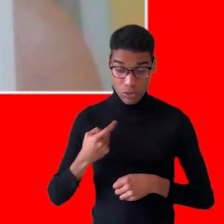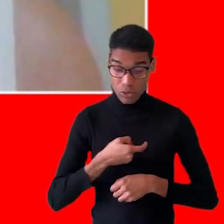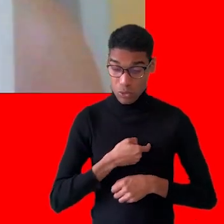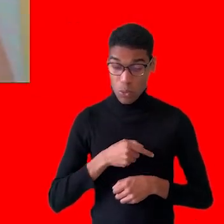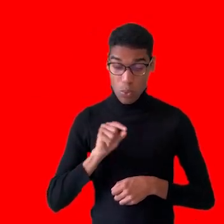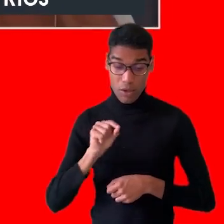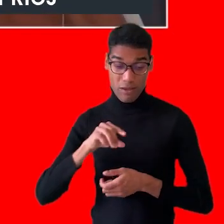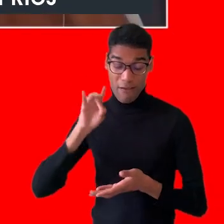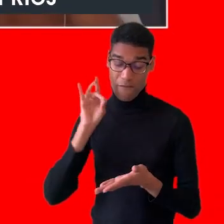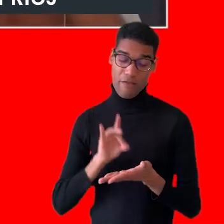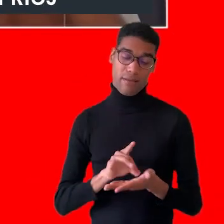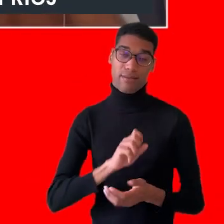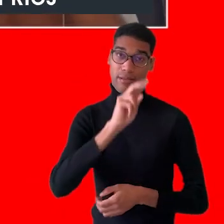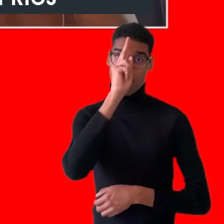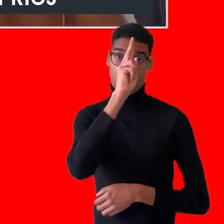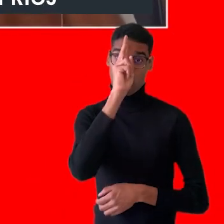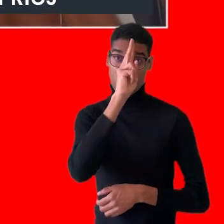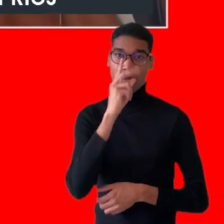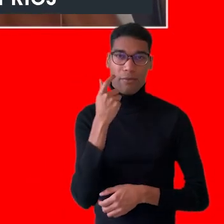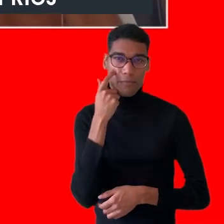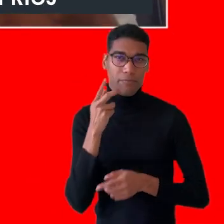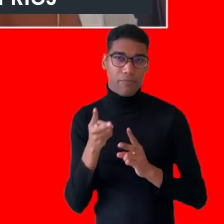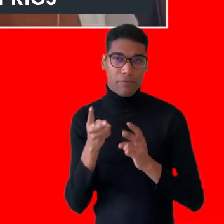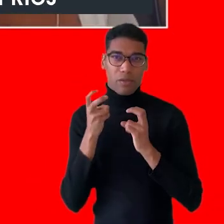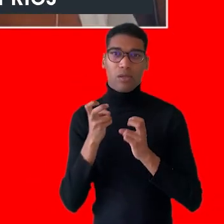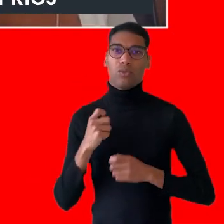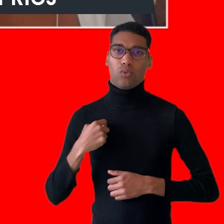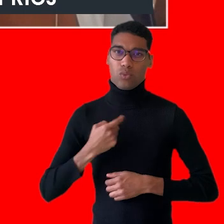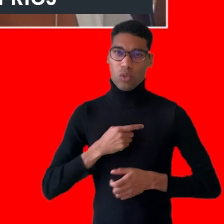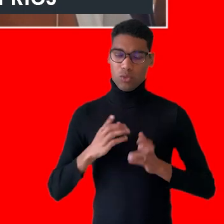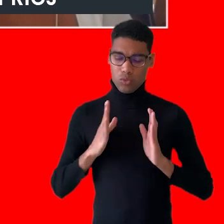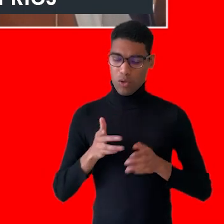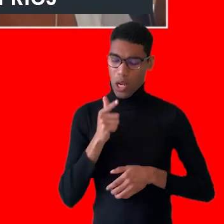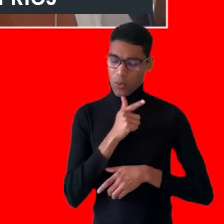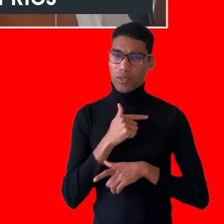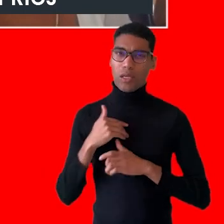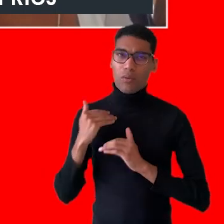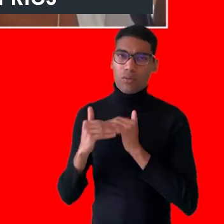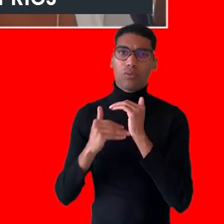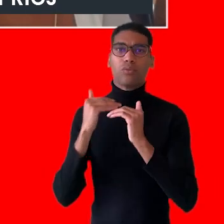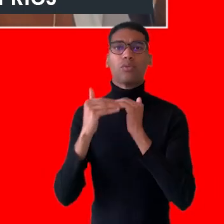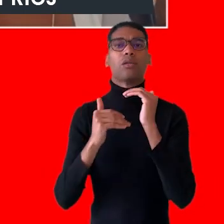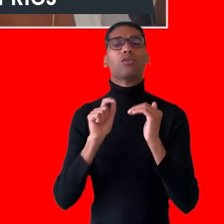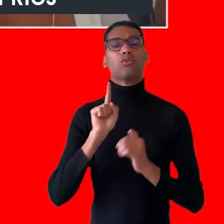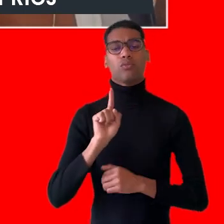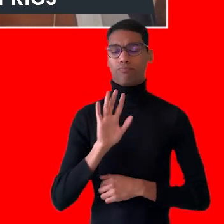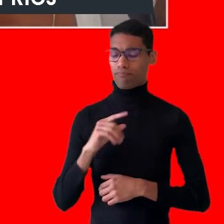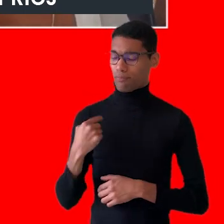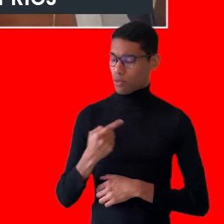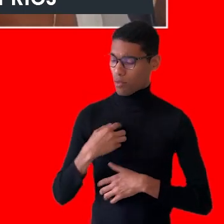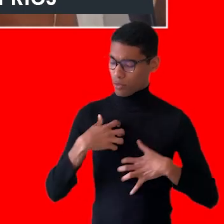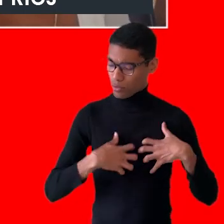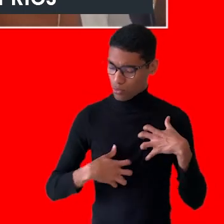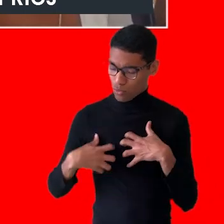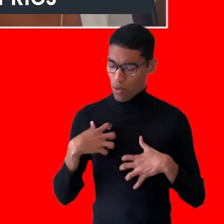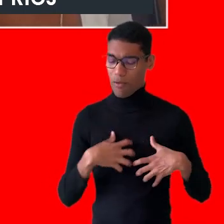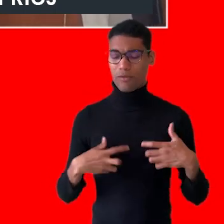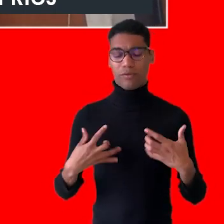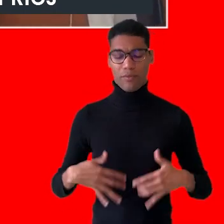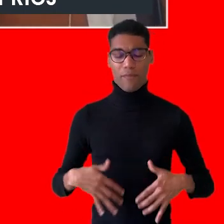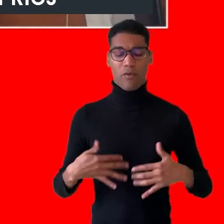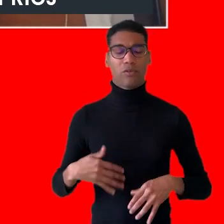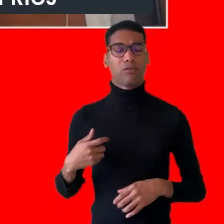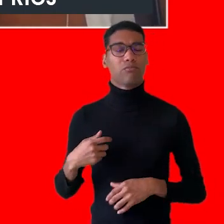nossa verdadeira história. Então, veja que apesar dos avanços, a gente sofre muito por não poder